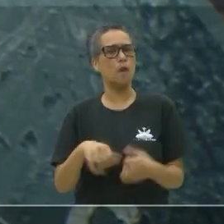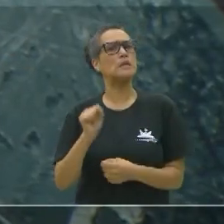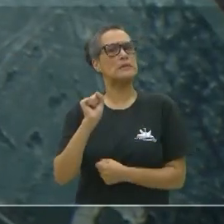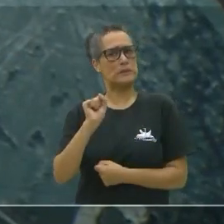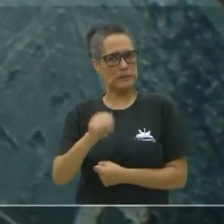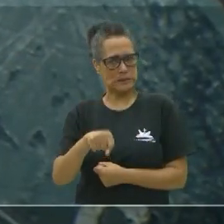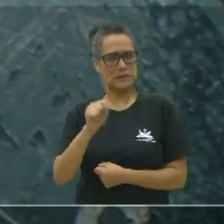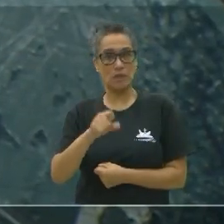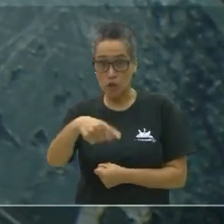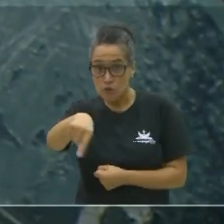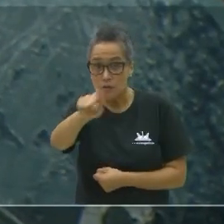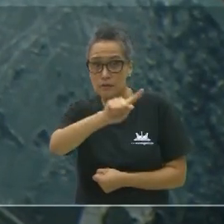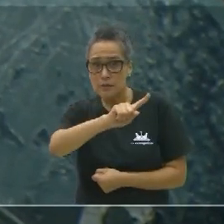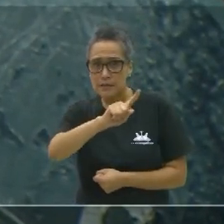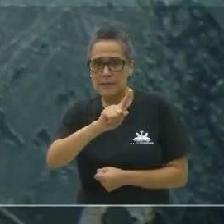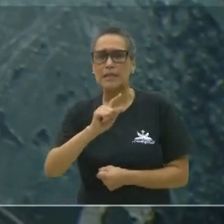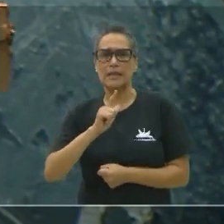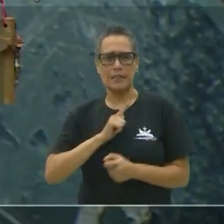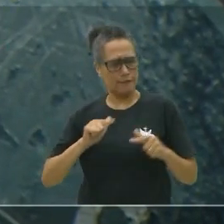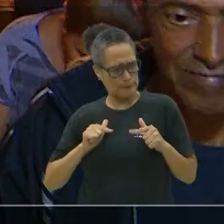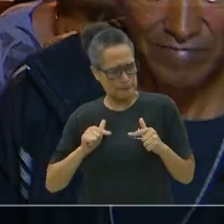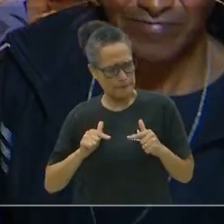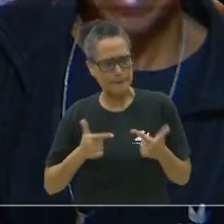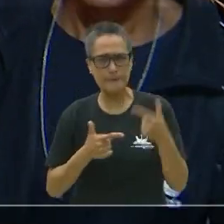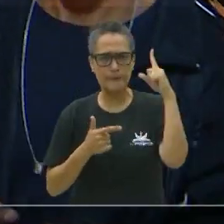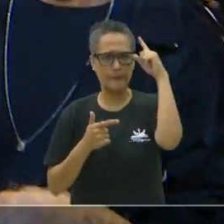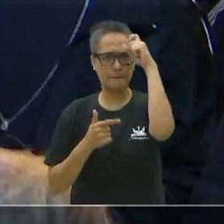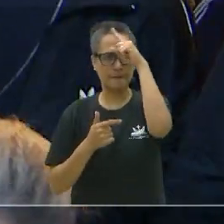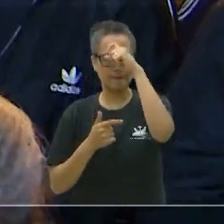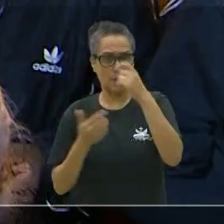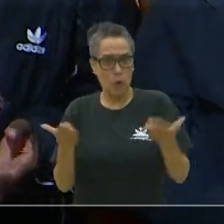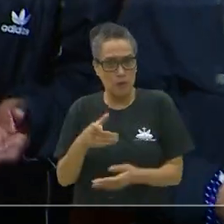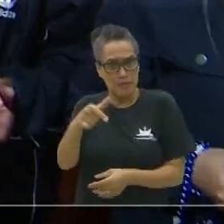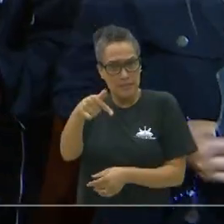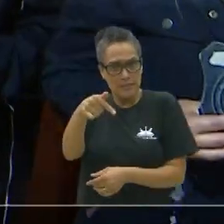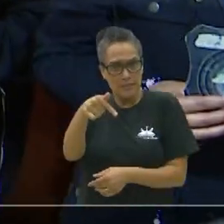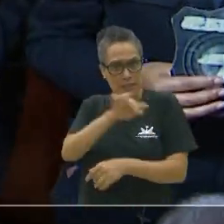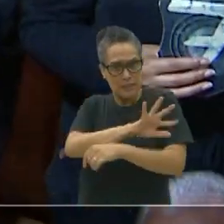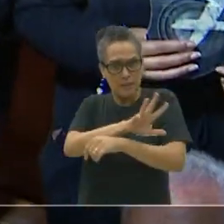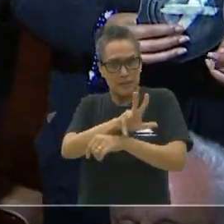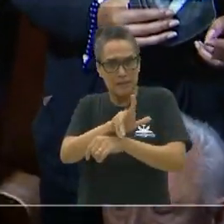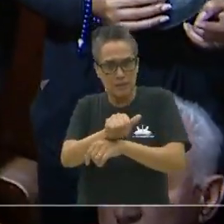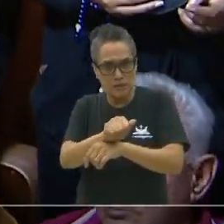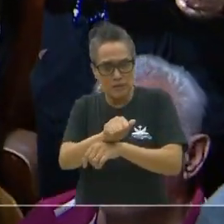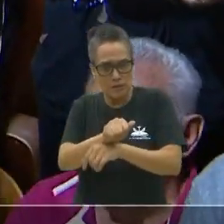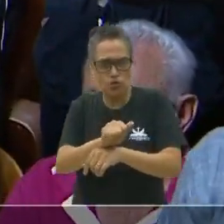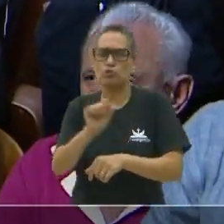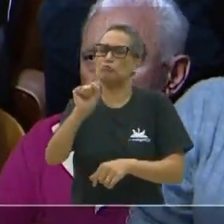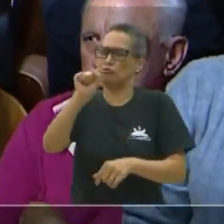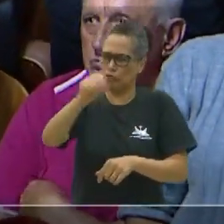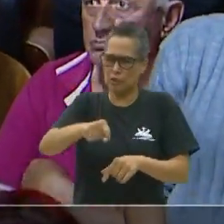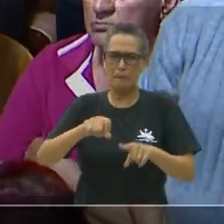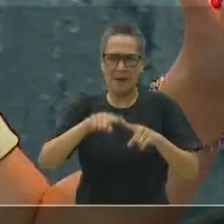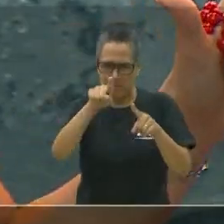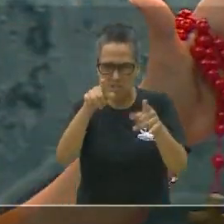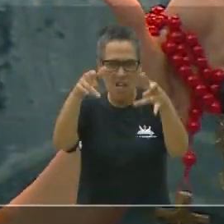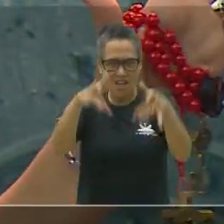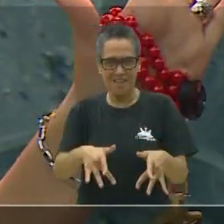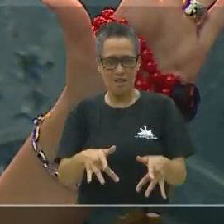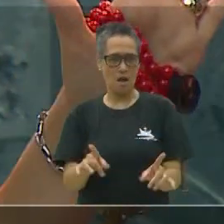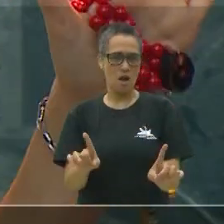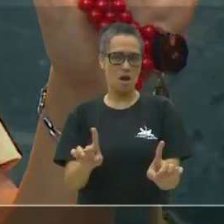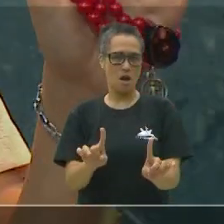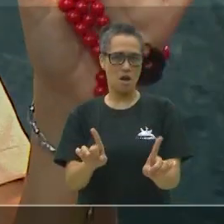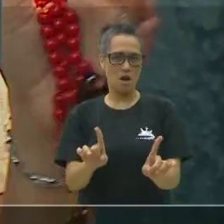enfrentou batalhas para estar aqui nessa sétima noite? Mas você desistiu? Você